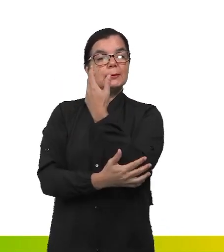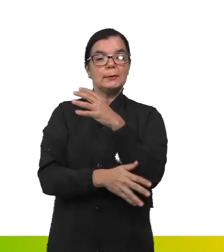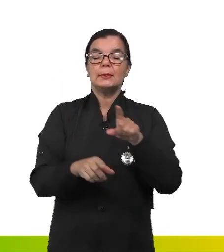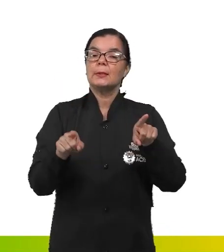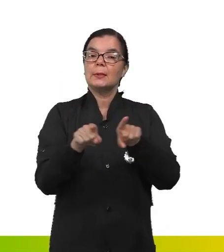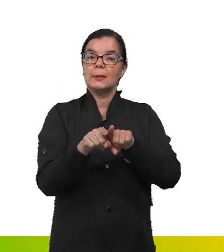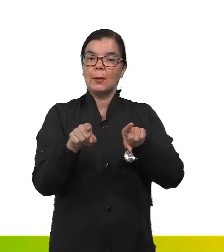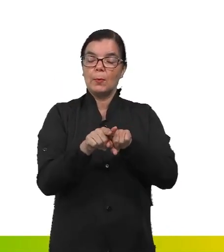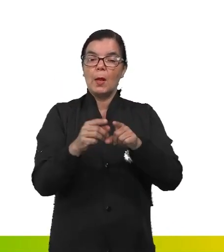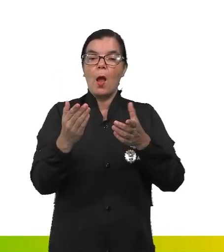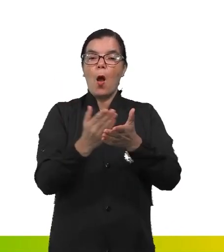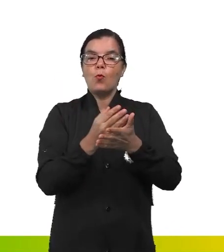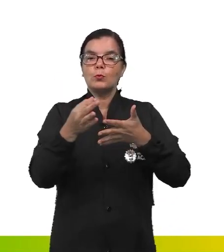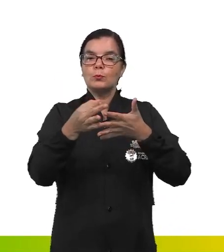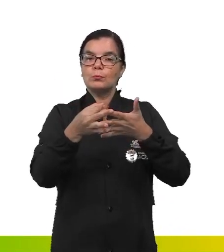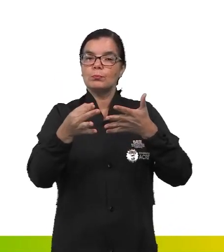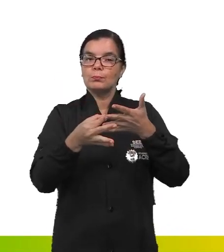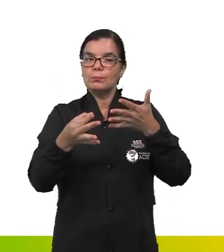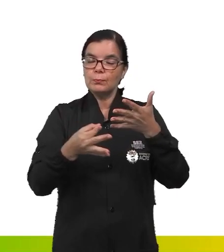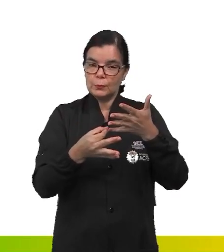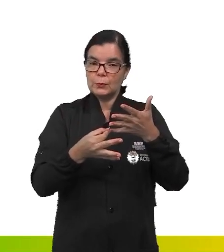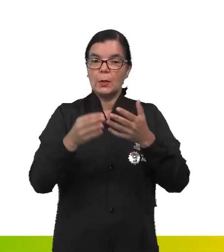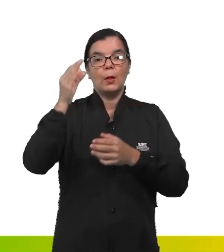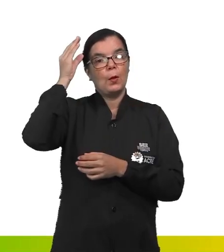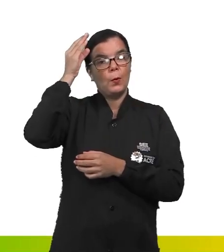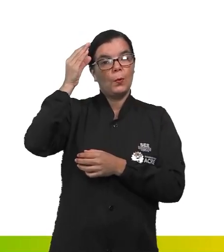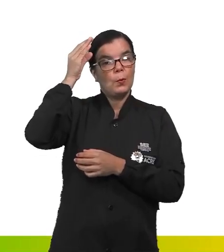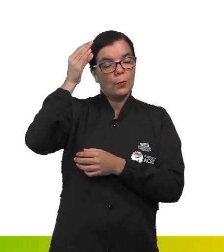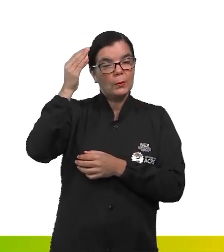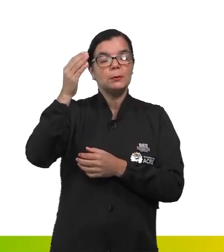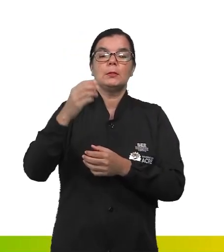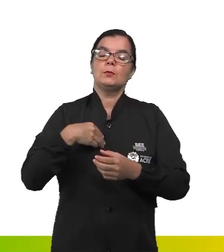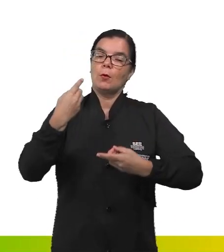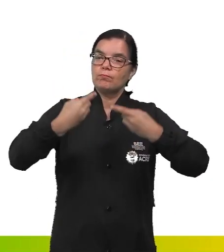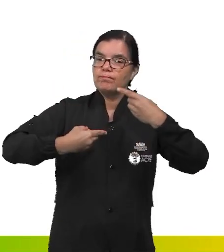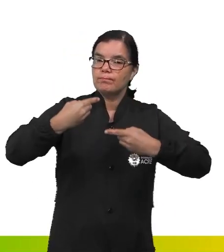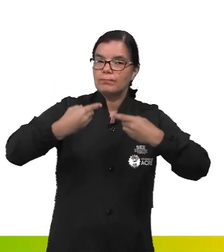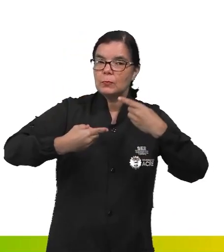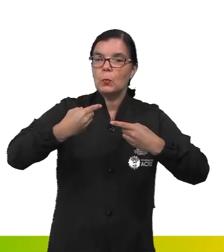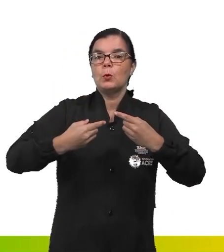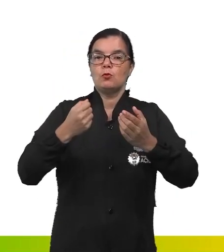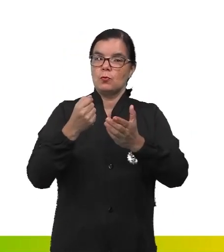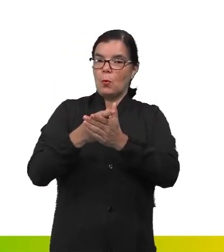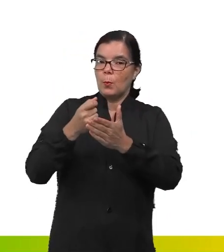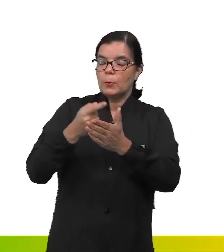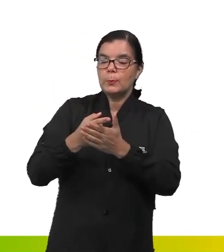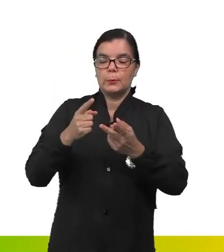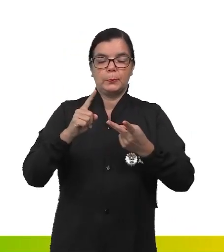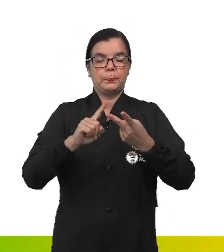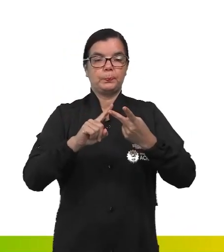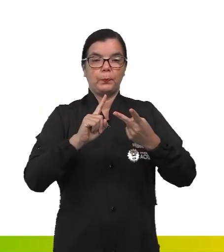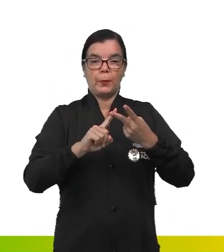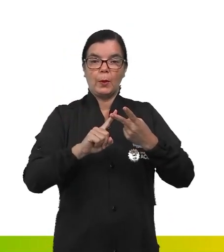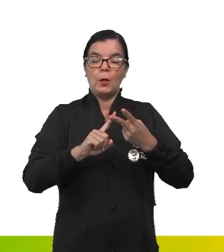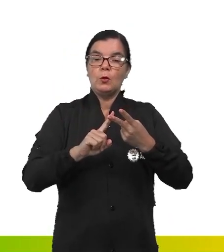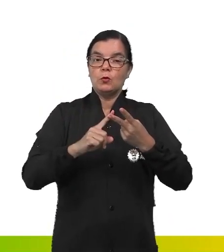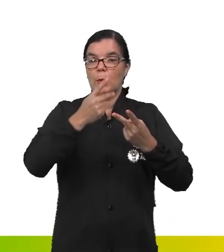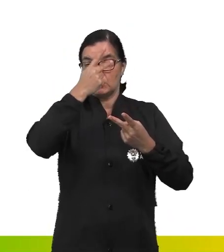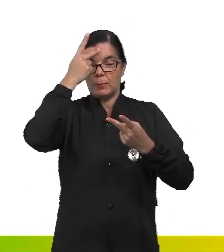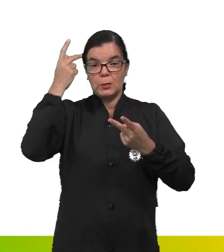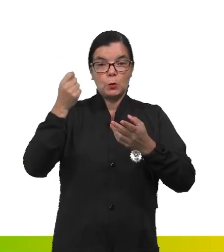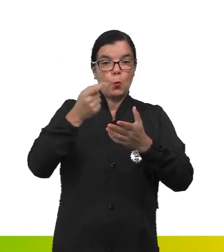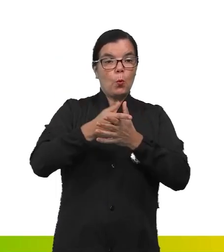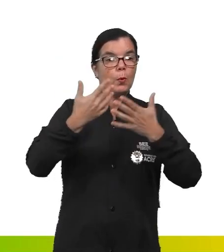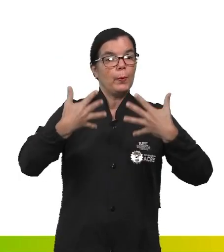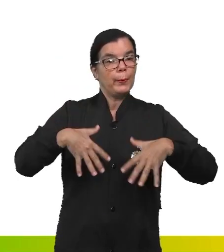também alguns pontos da consciência ecológica. A gente discutiu sobre o consumo, a gente falou do consumismo e a